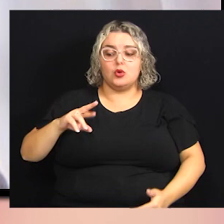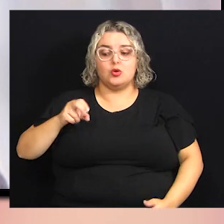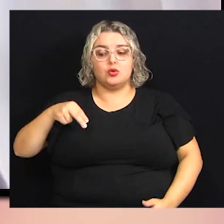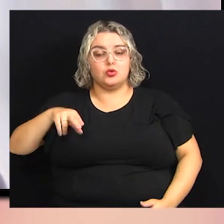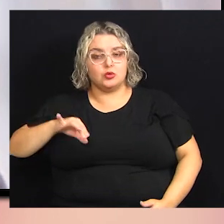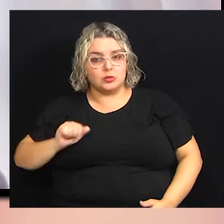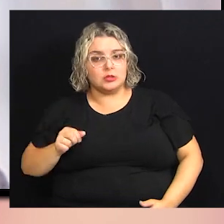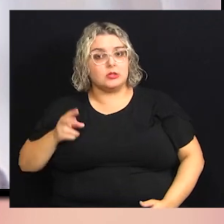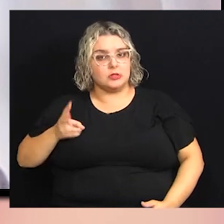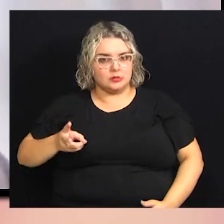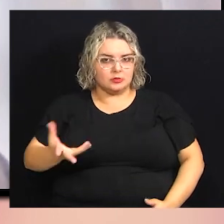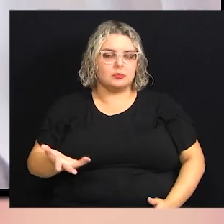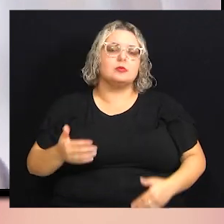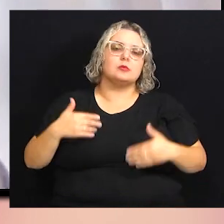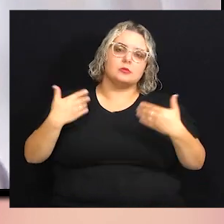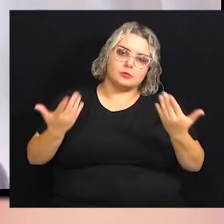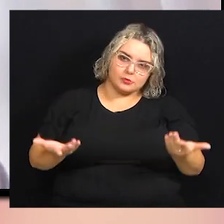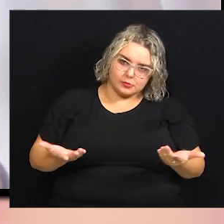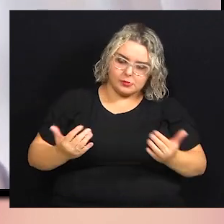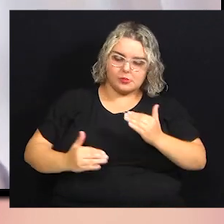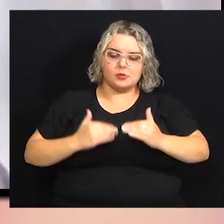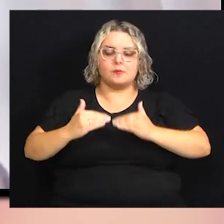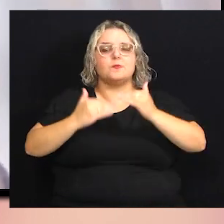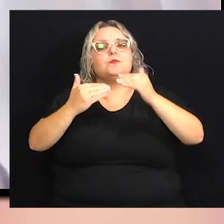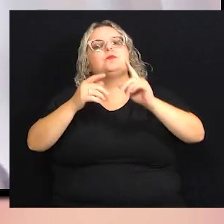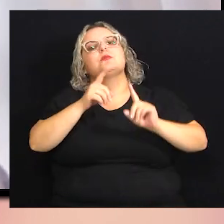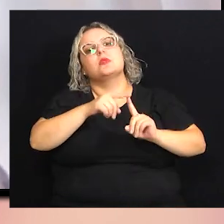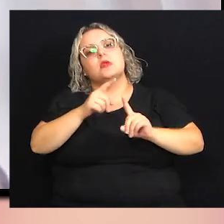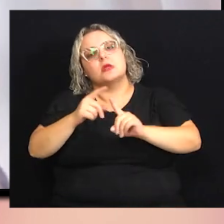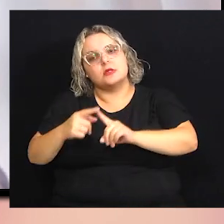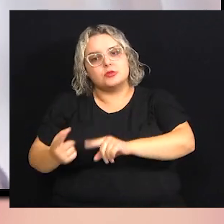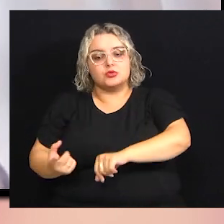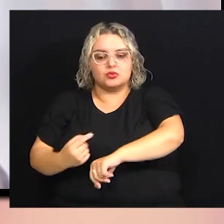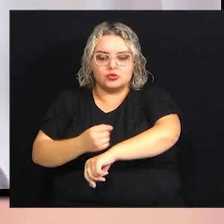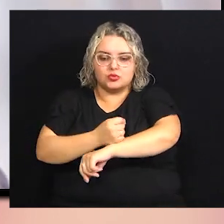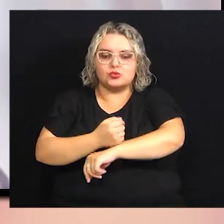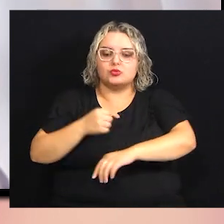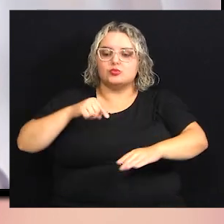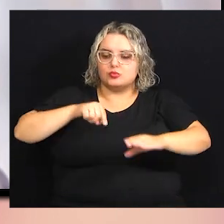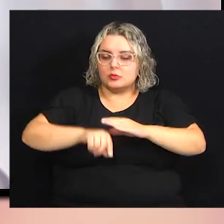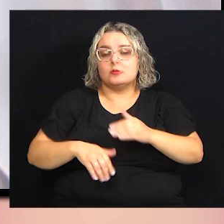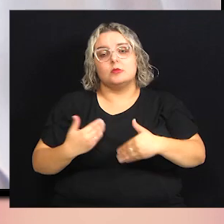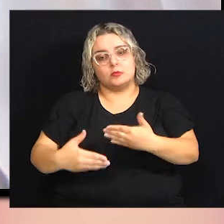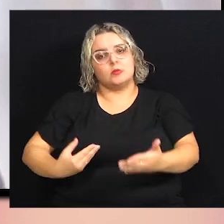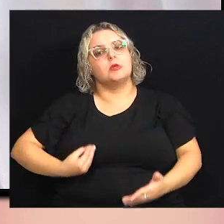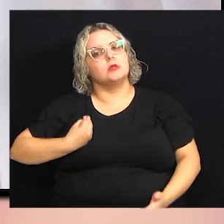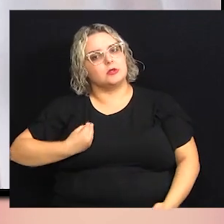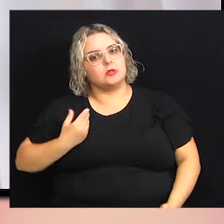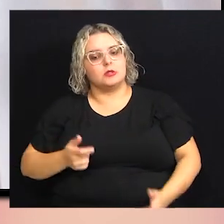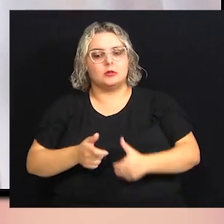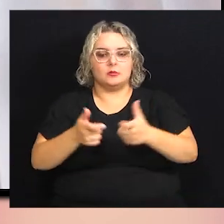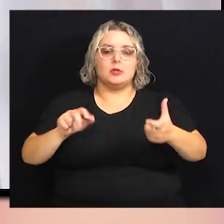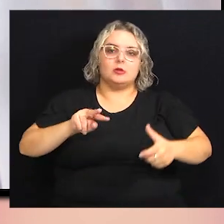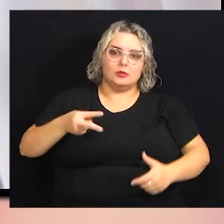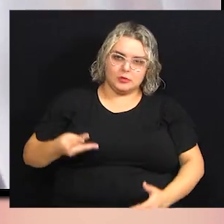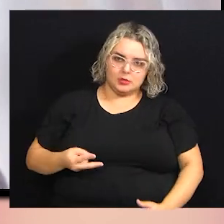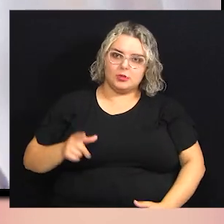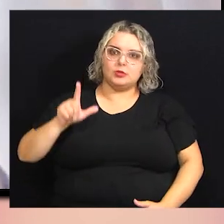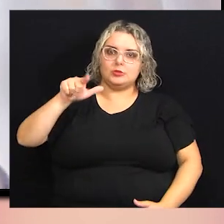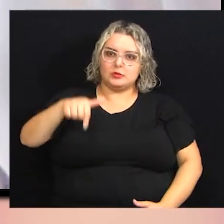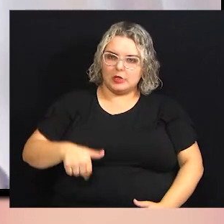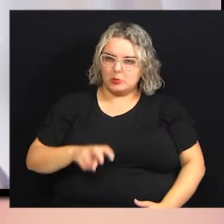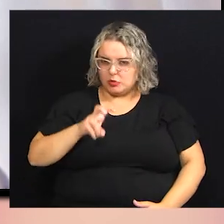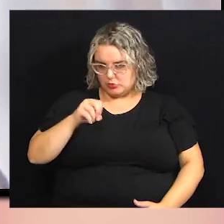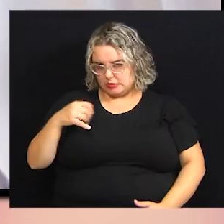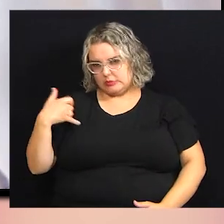crônica e contínua, e aí são indivíduos que vão desenvolver esse tipo de tumor numa fase mais avançada de vida, na maioria das vezes